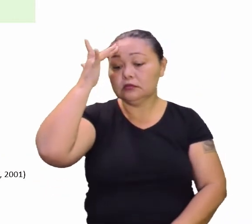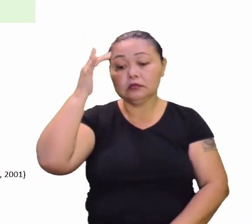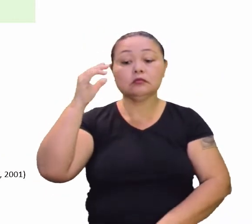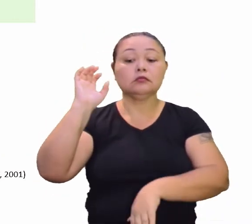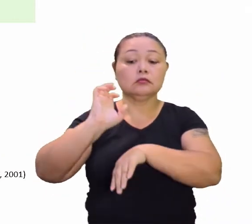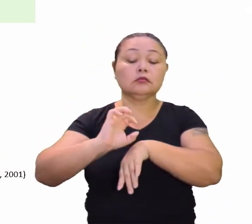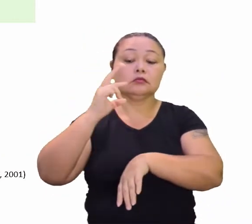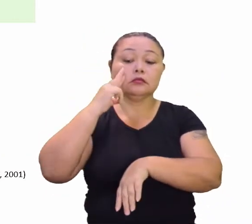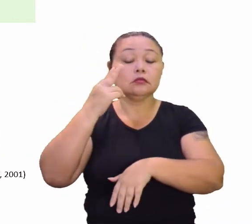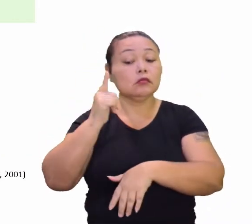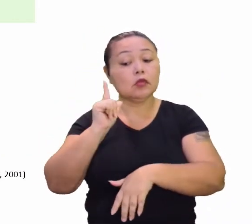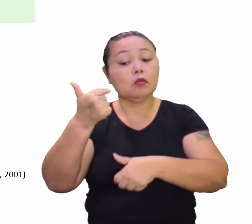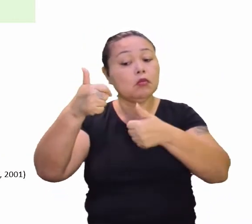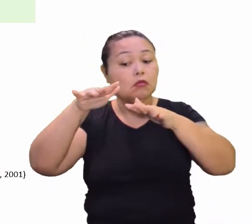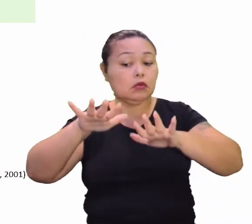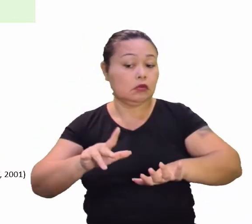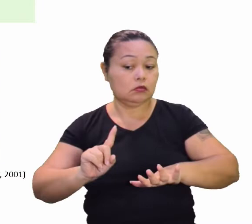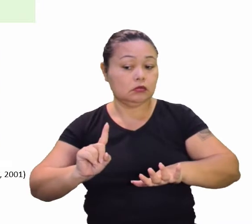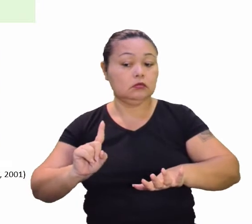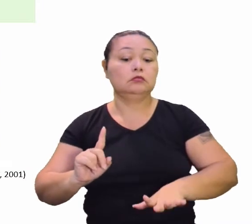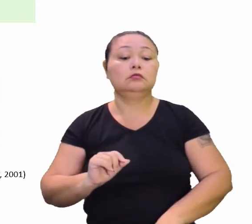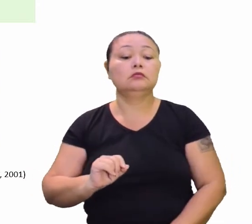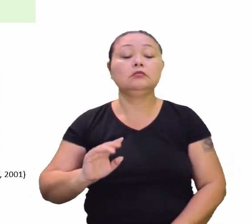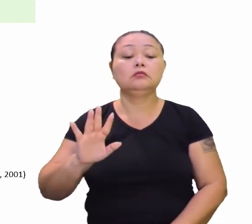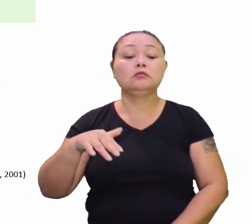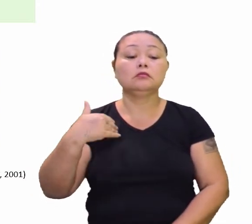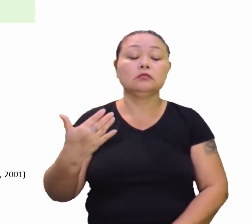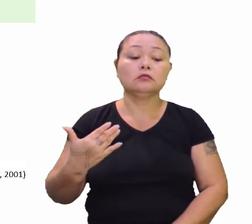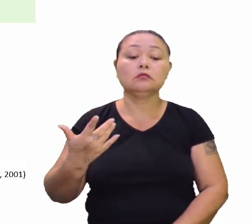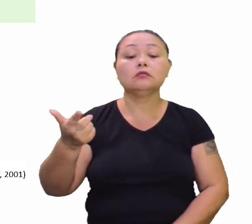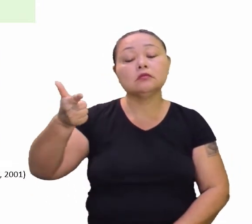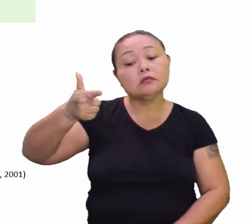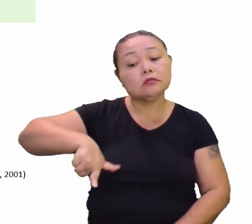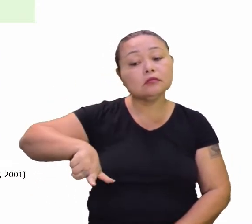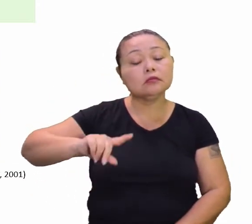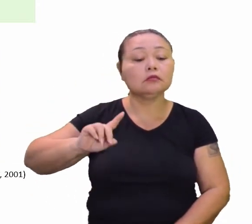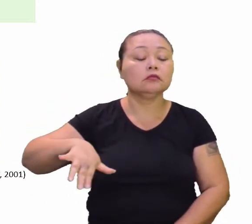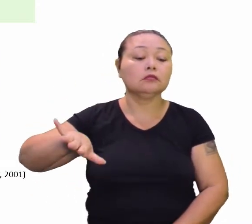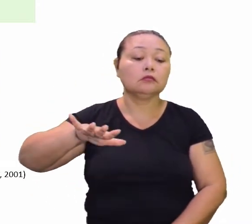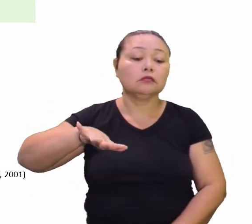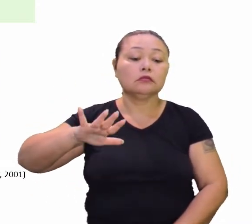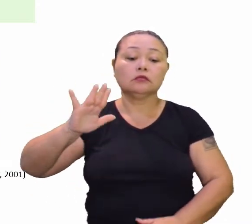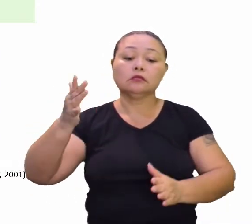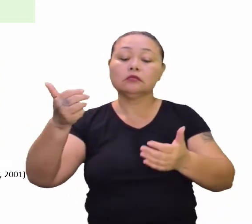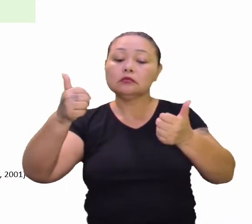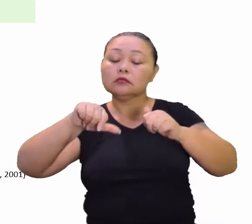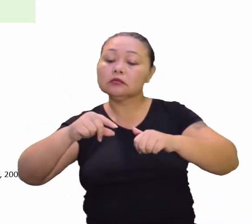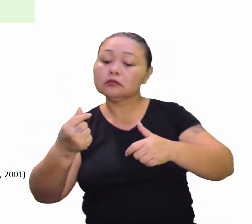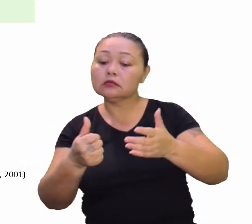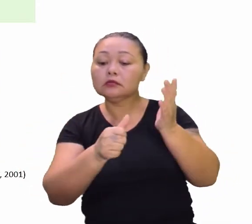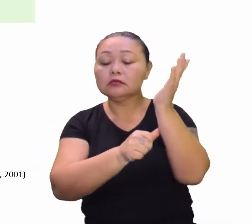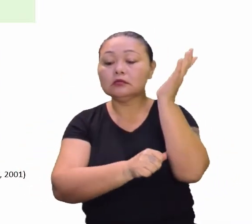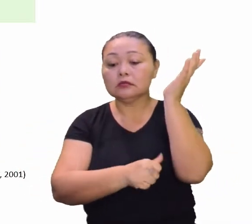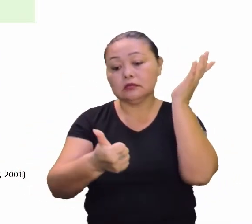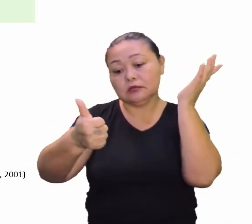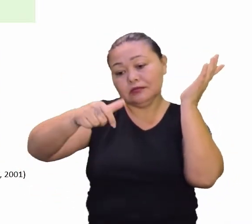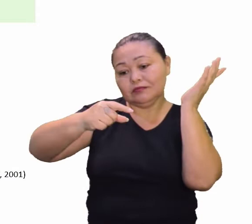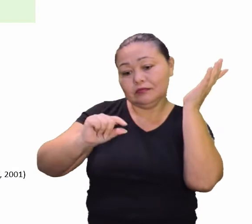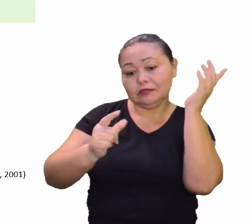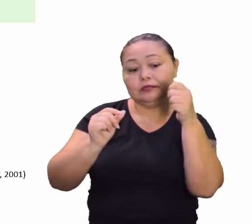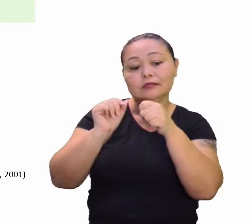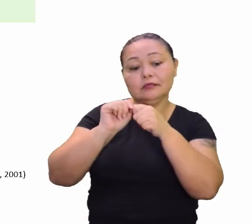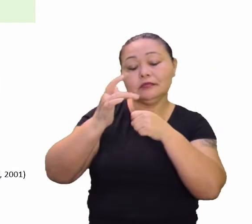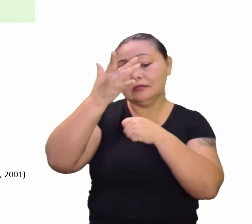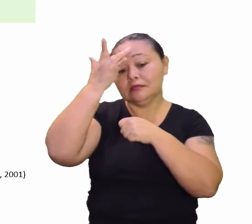que não permaneceram, como o professor Jorge falou há pouco. Então, novamente, ó, declina o valor da borracha e muitas pessoas com